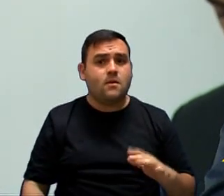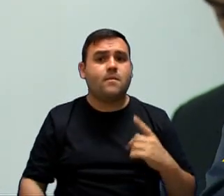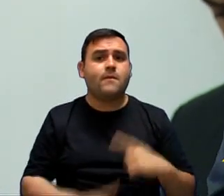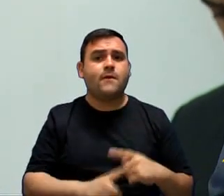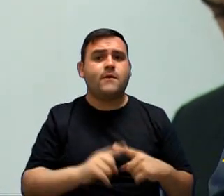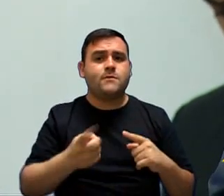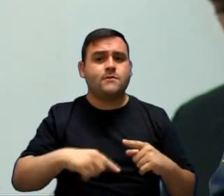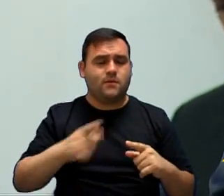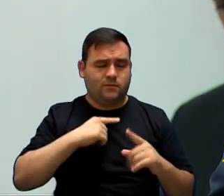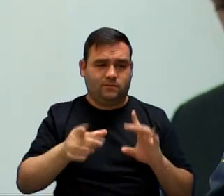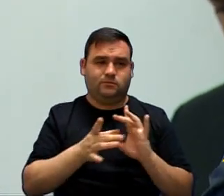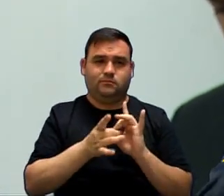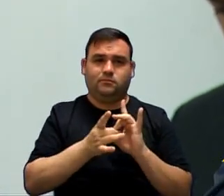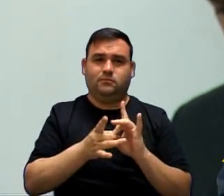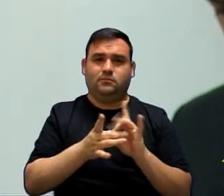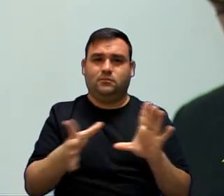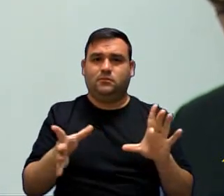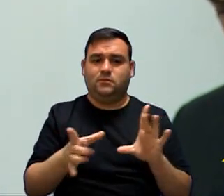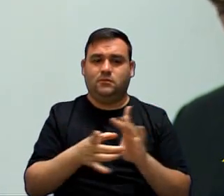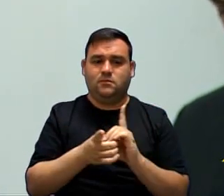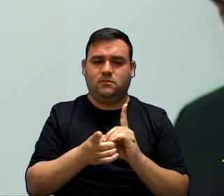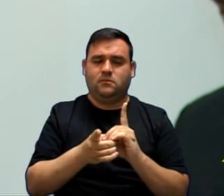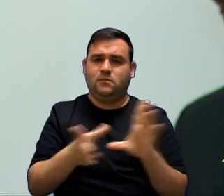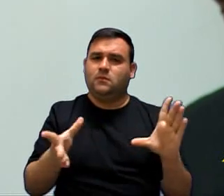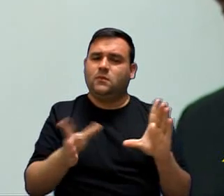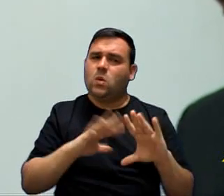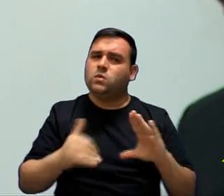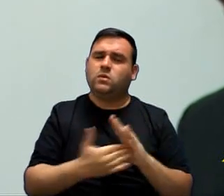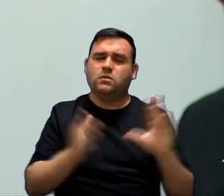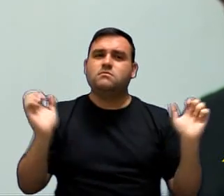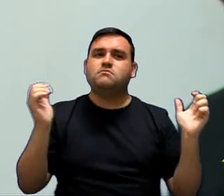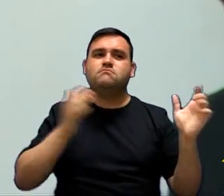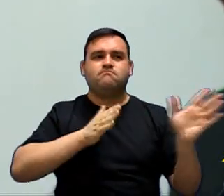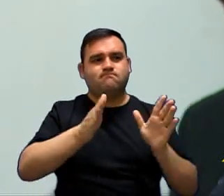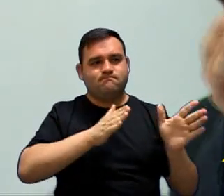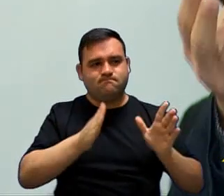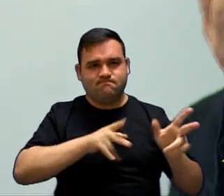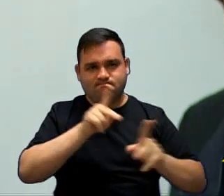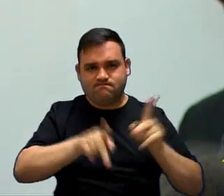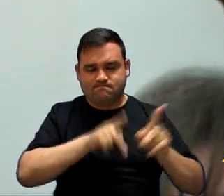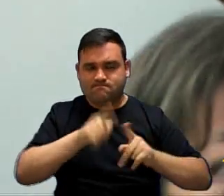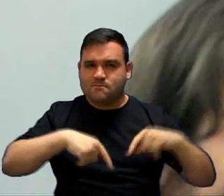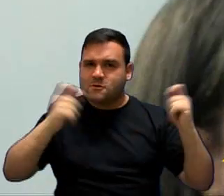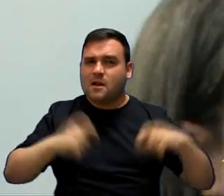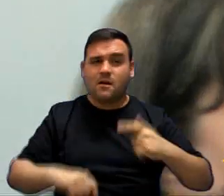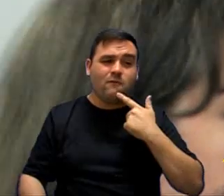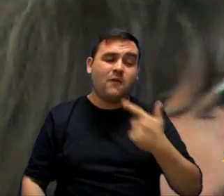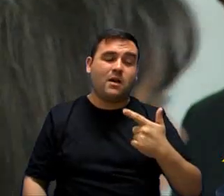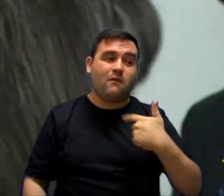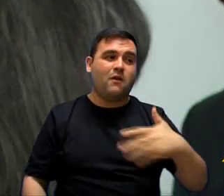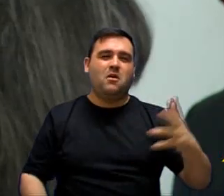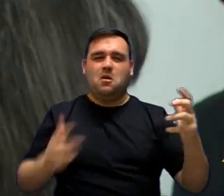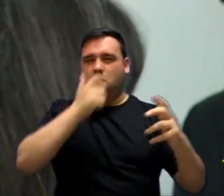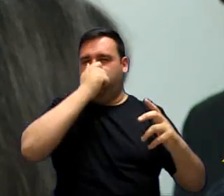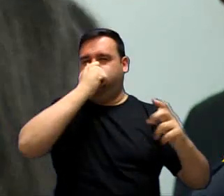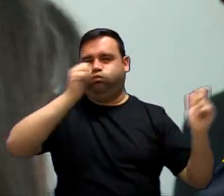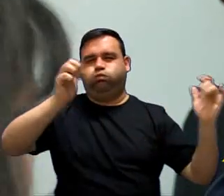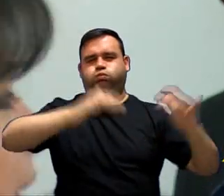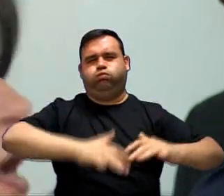gente dá para a democracia. É uma chance de participação popular, tá? Não estou falando que vai lotar esse lugar